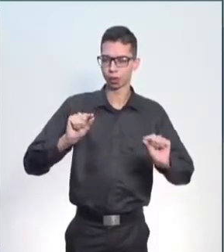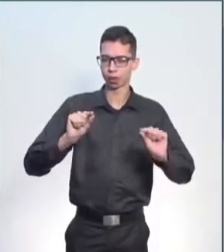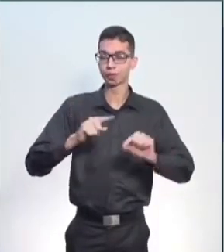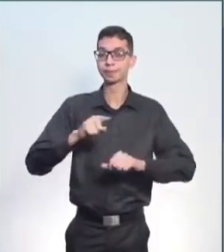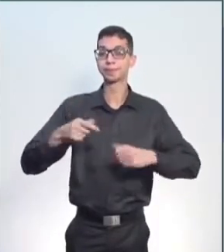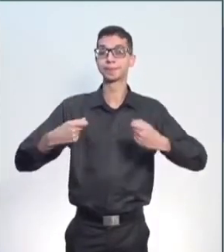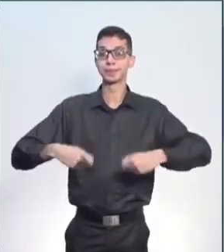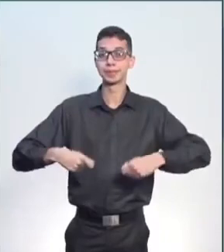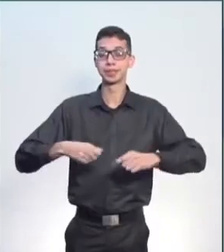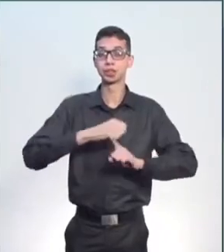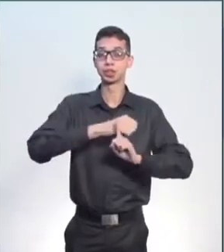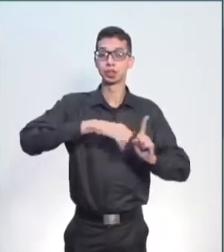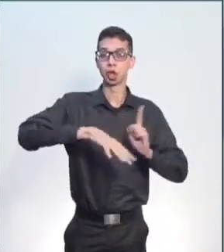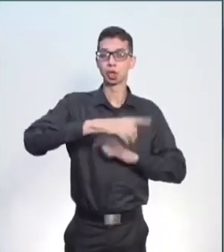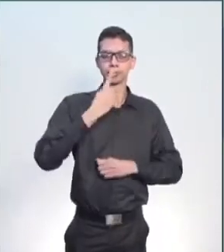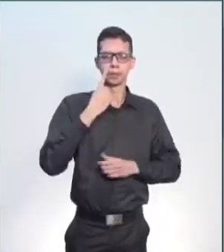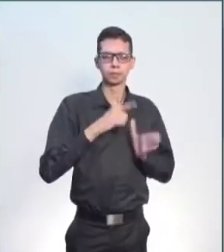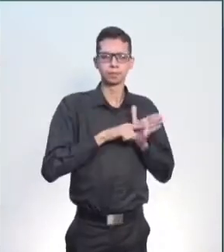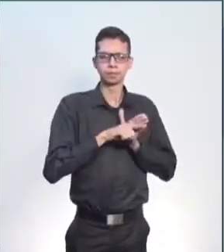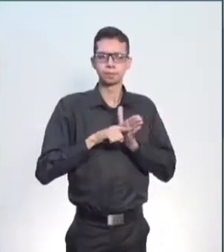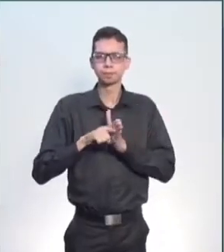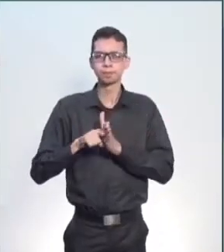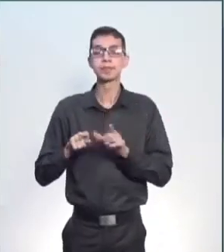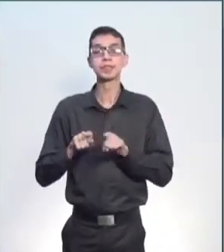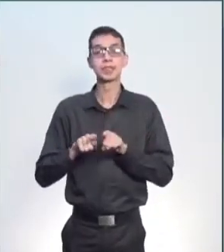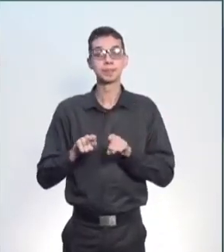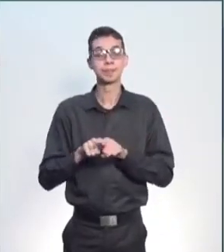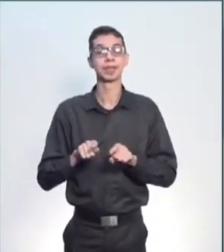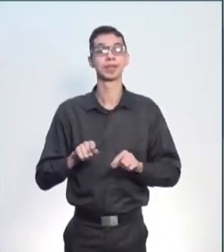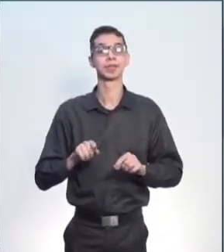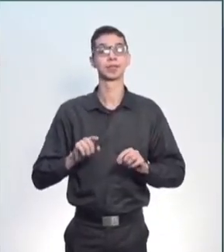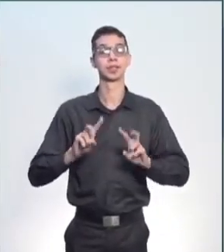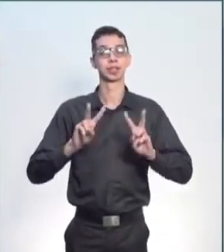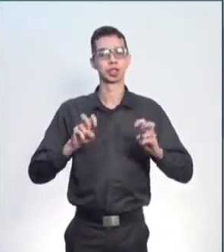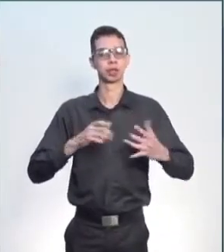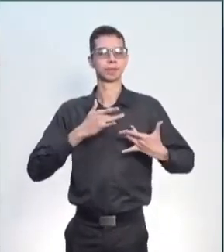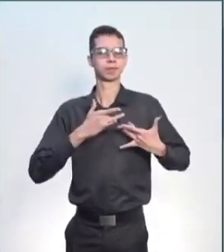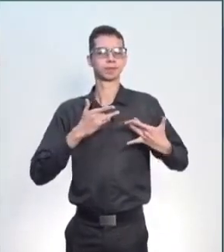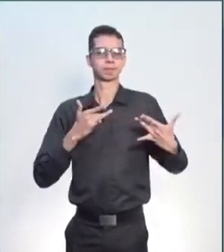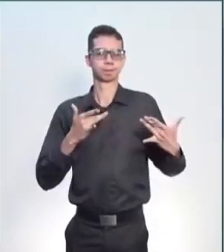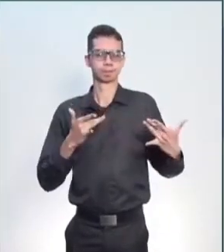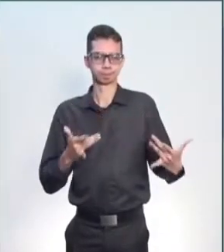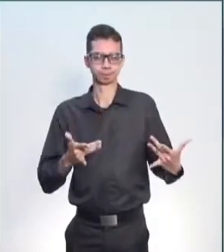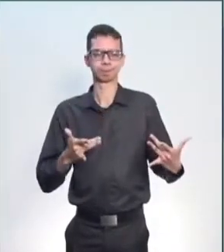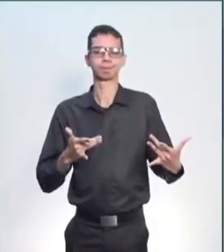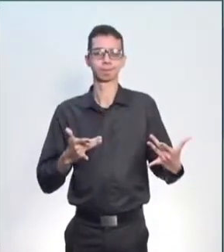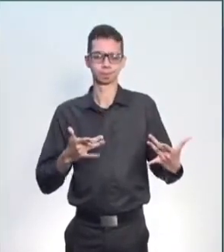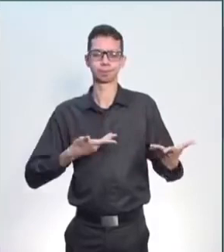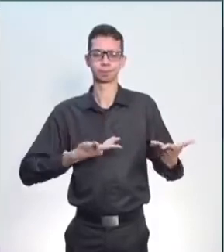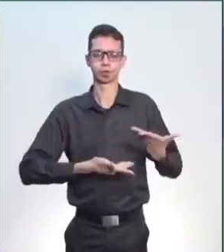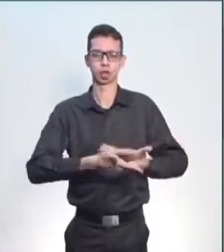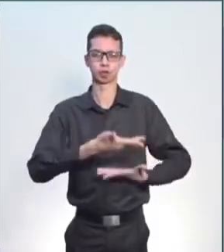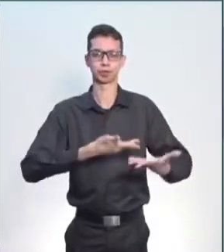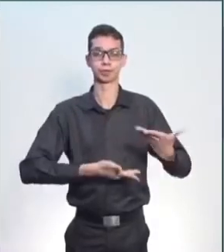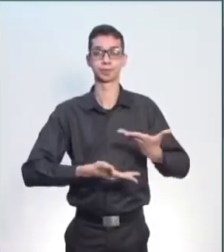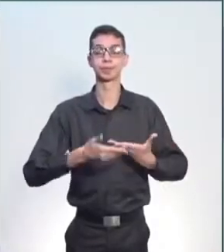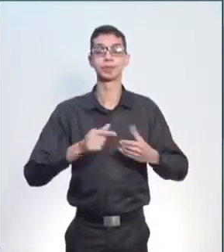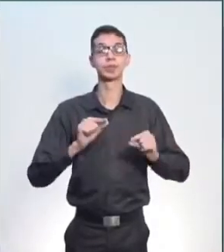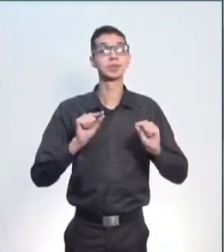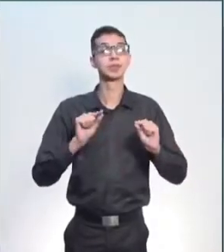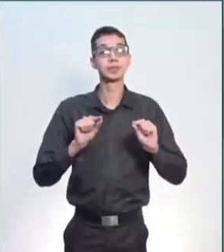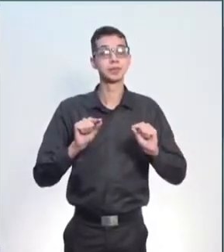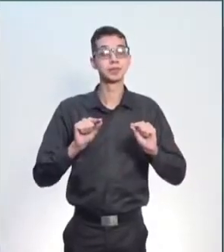planejar ações de intervenção solidária. Essa habilidade, ela tem uma